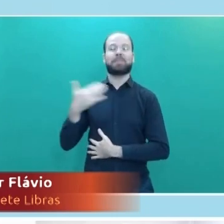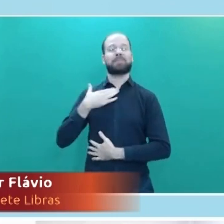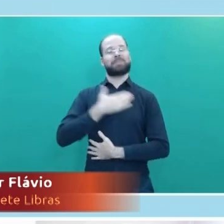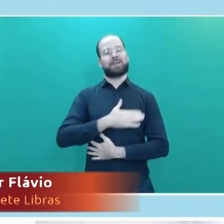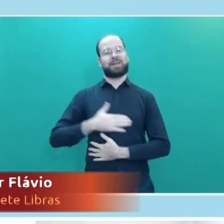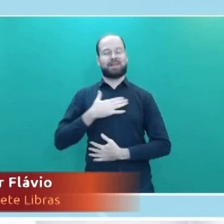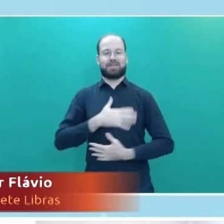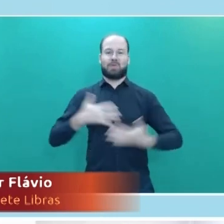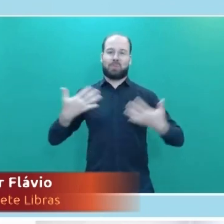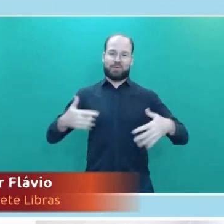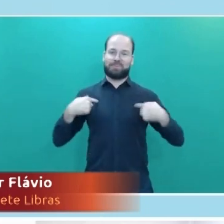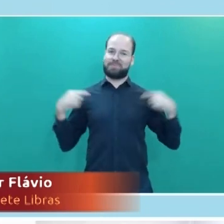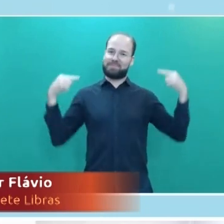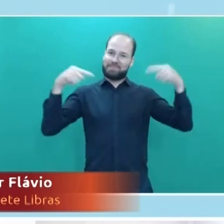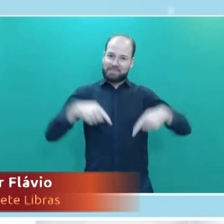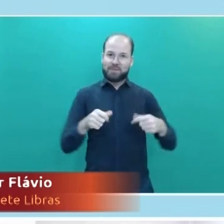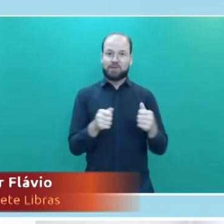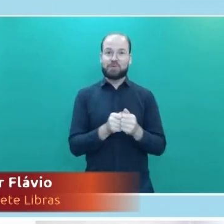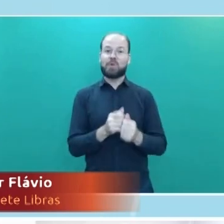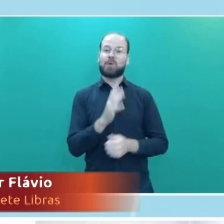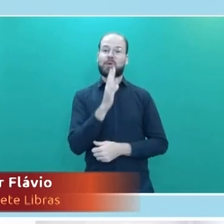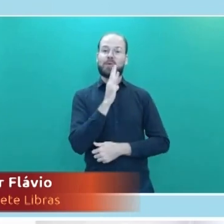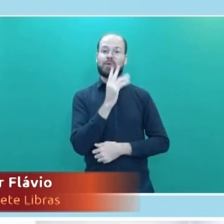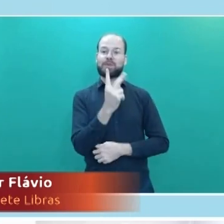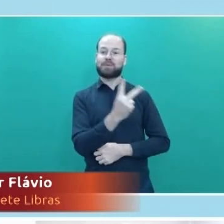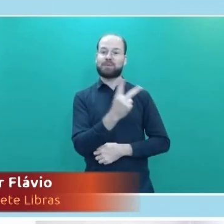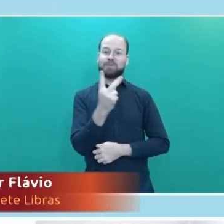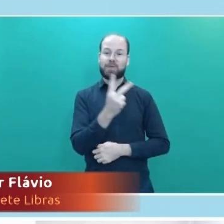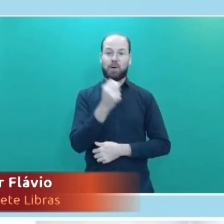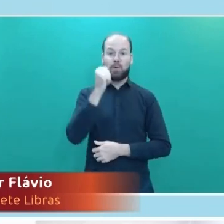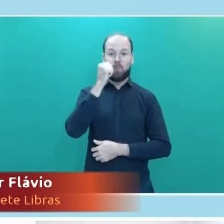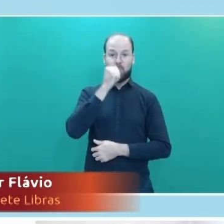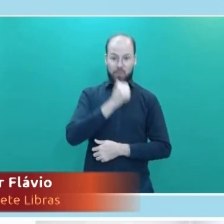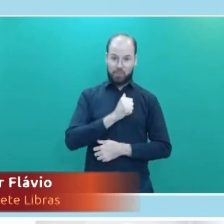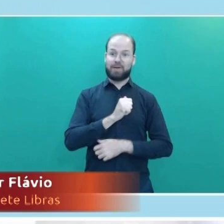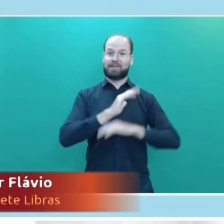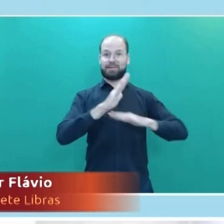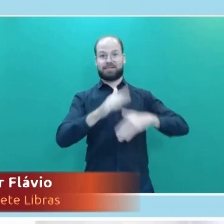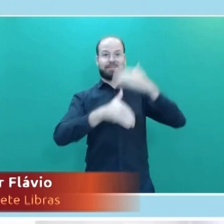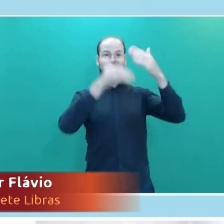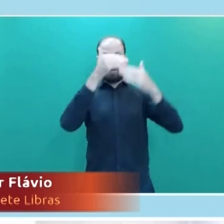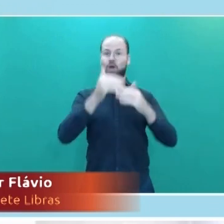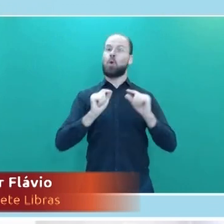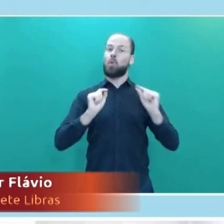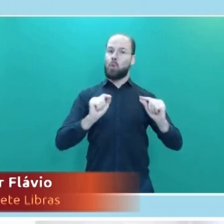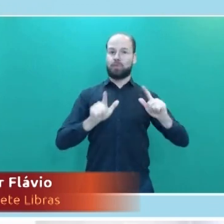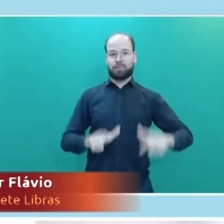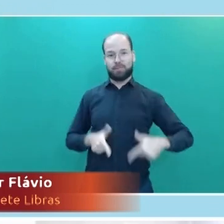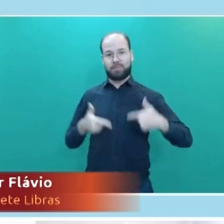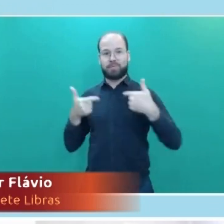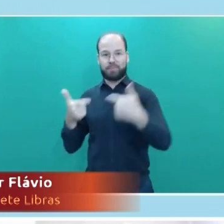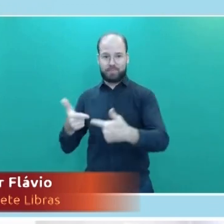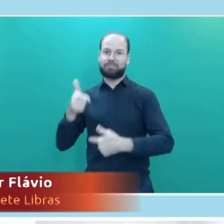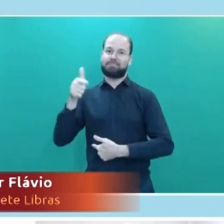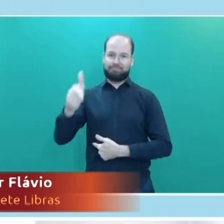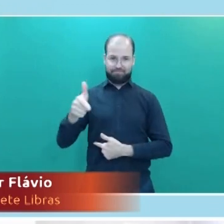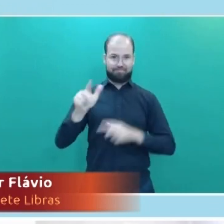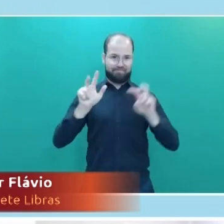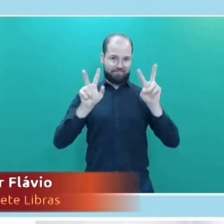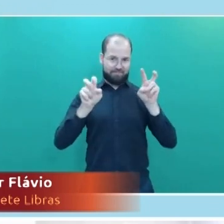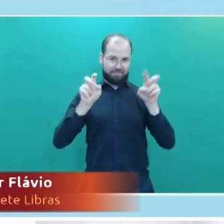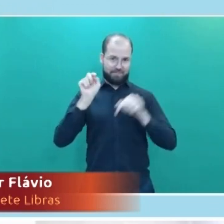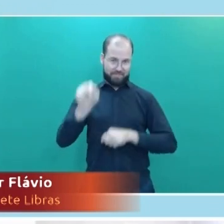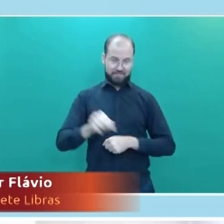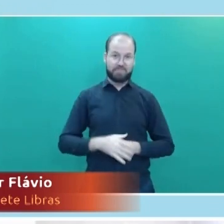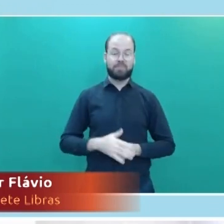e conhecer duas mulheres envolvidas, engajadas nessa causa. Eu